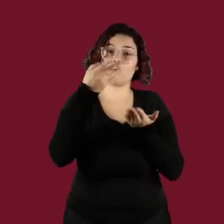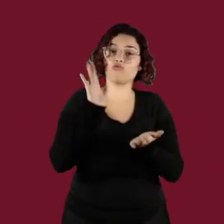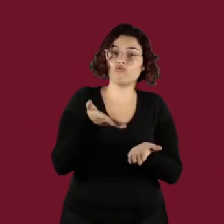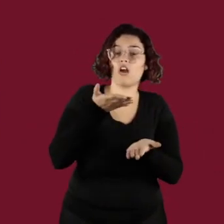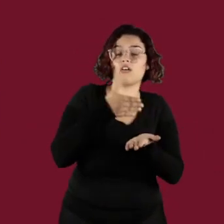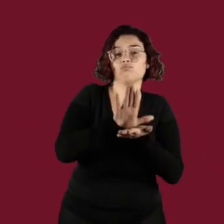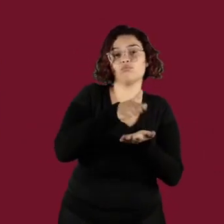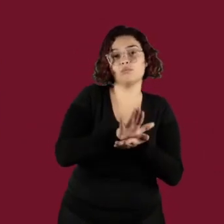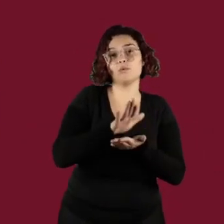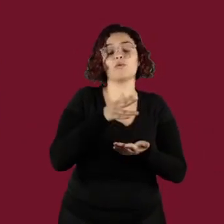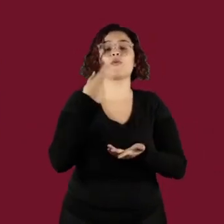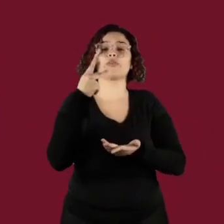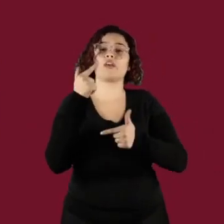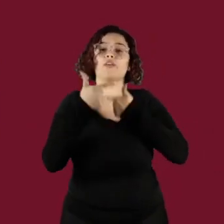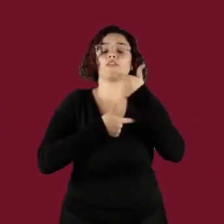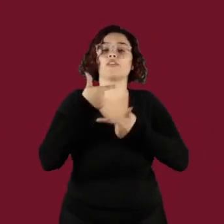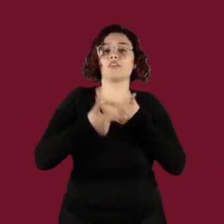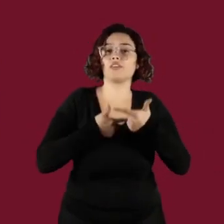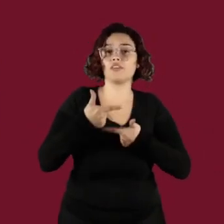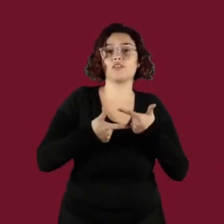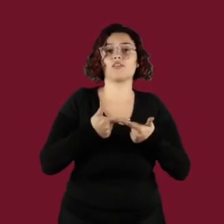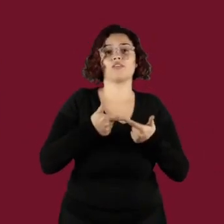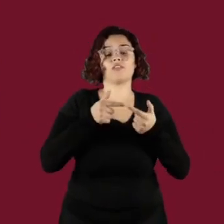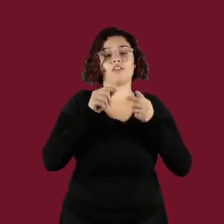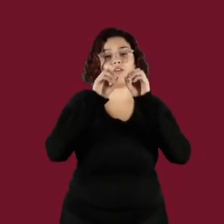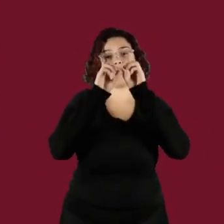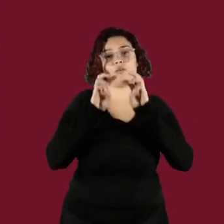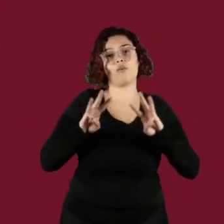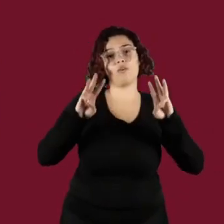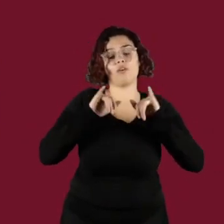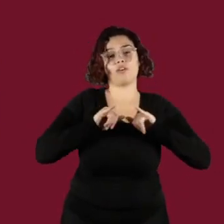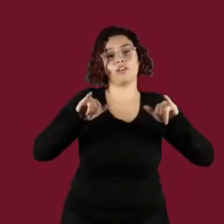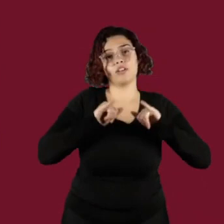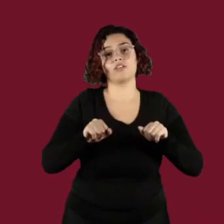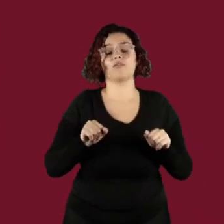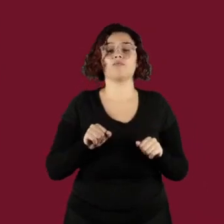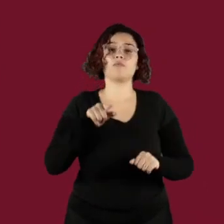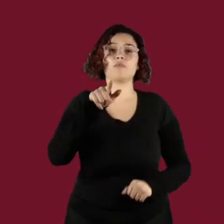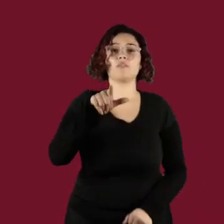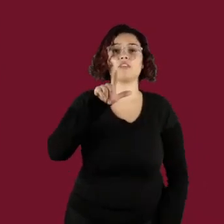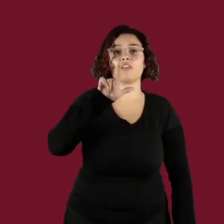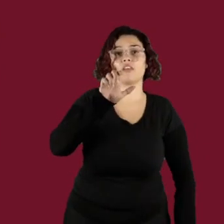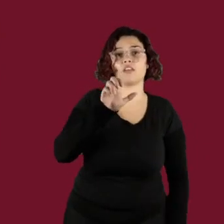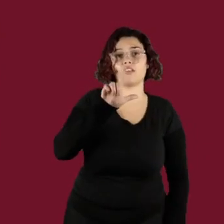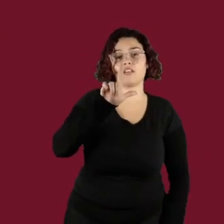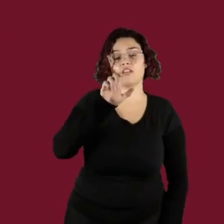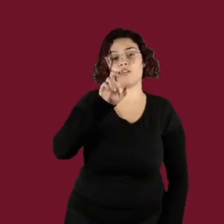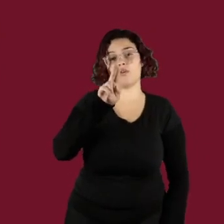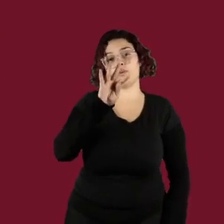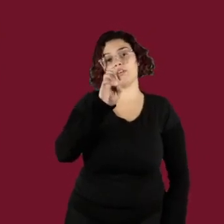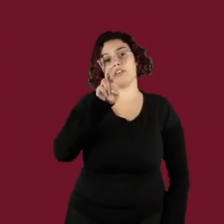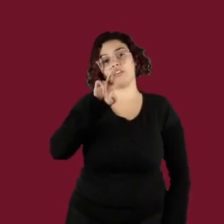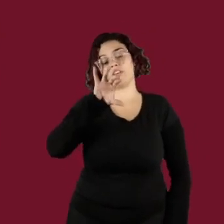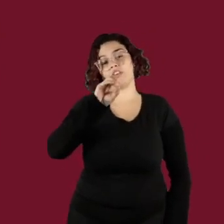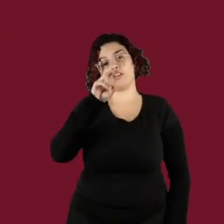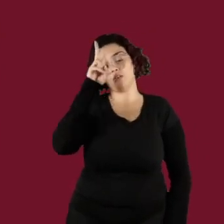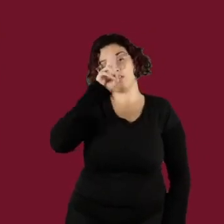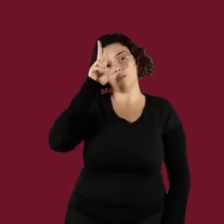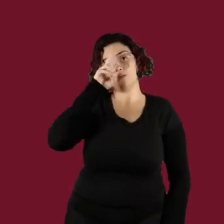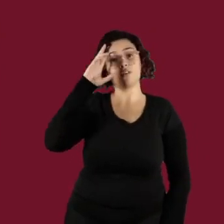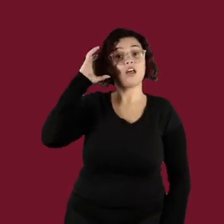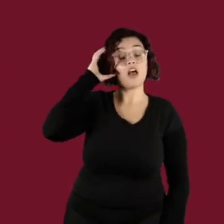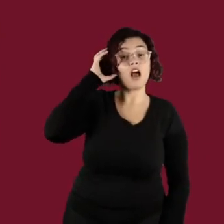além do trabalho dela na ONU News. O Eleutério tem uma ação, um histórico no